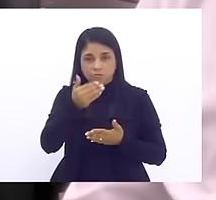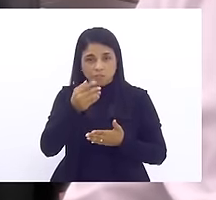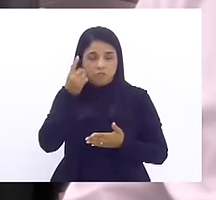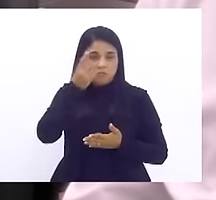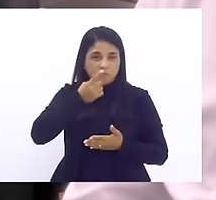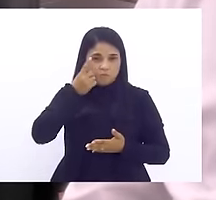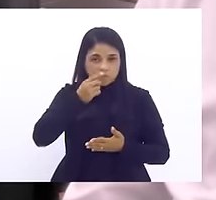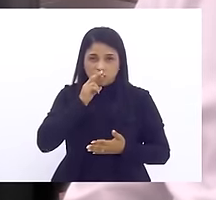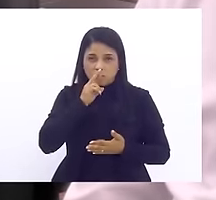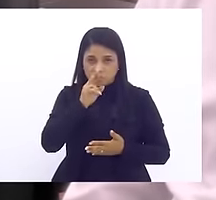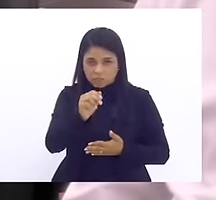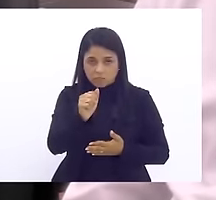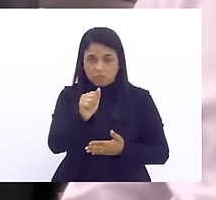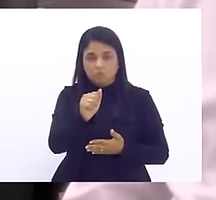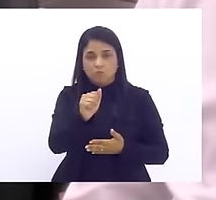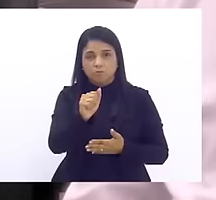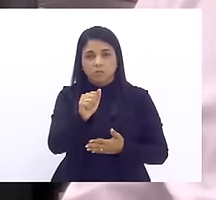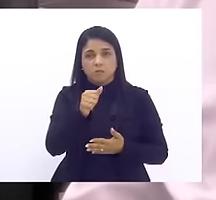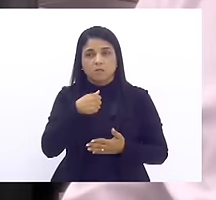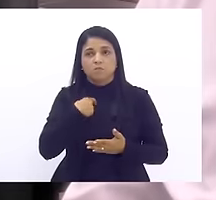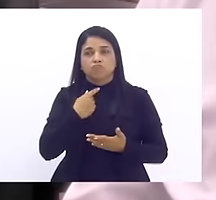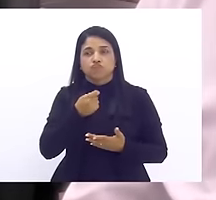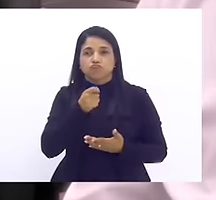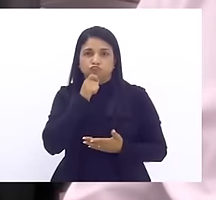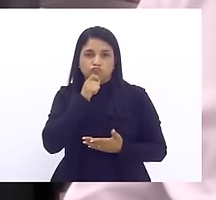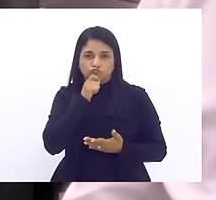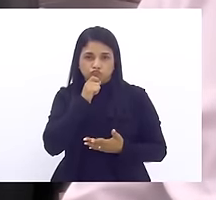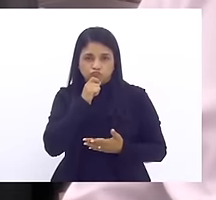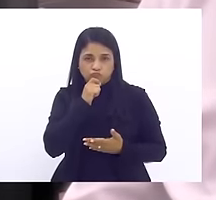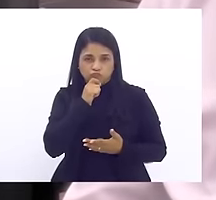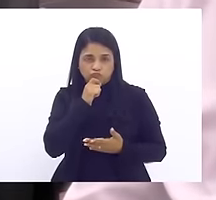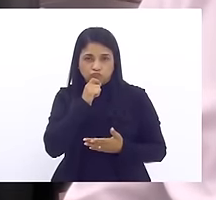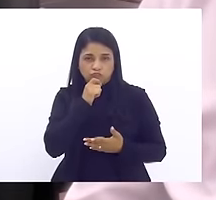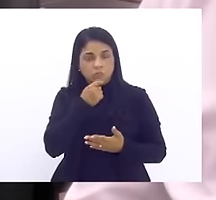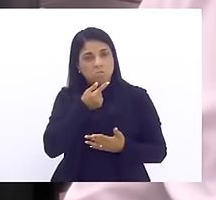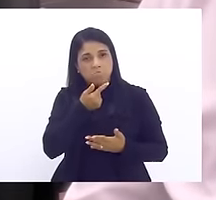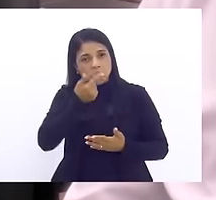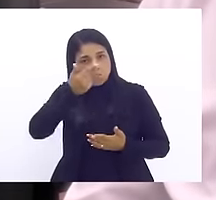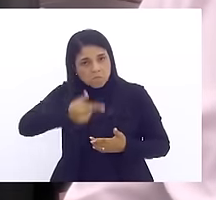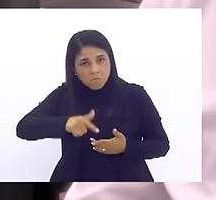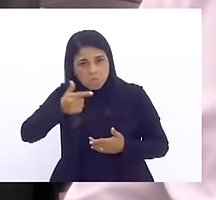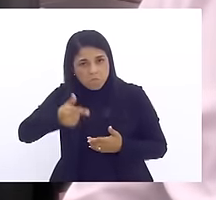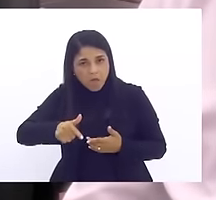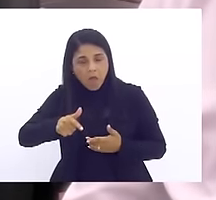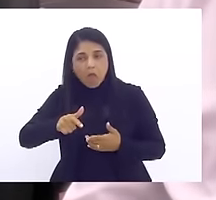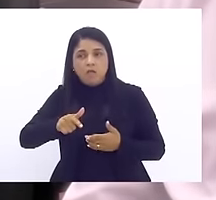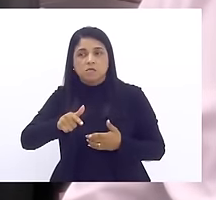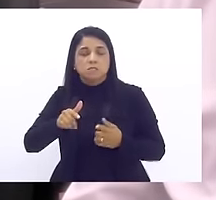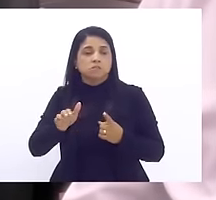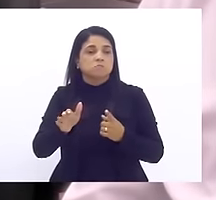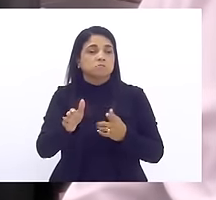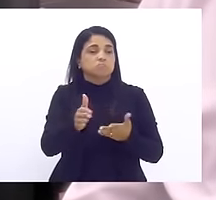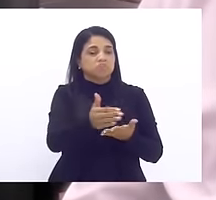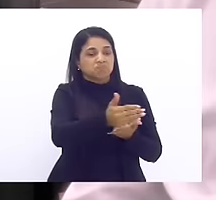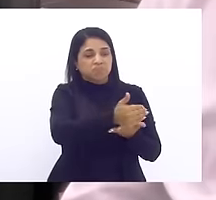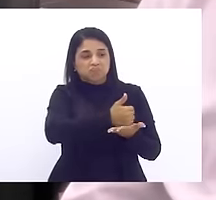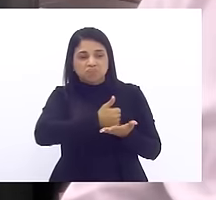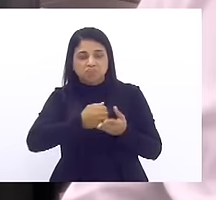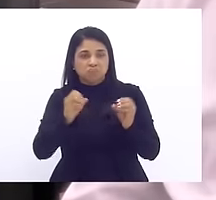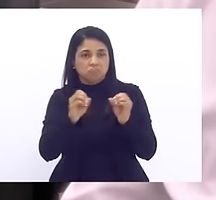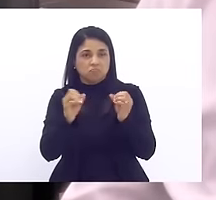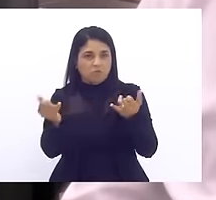Deputado Rodrigo Amorim falou que não havia o que ver porque não havia nenhum outro elemento não havia ainda colheita de nenhum elemento informativo